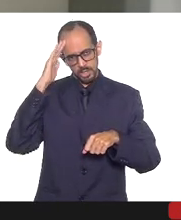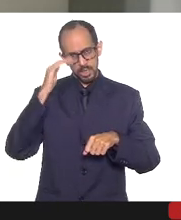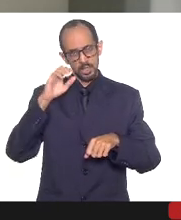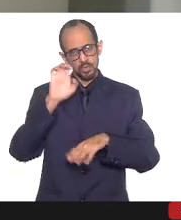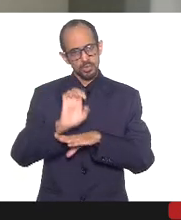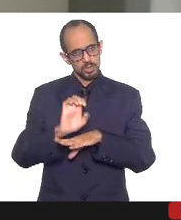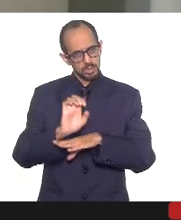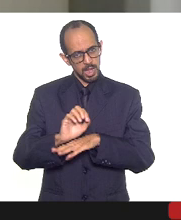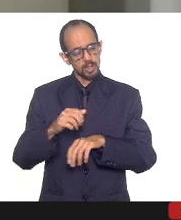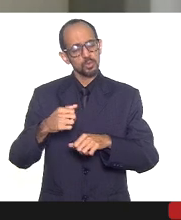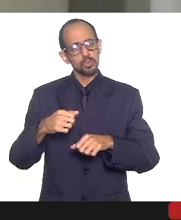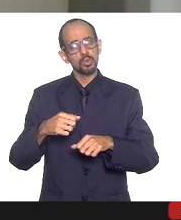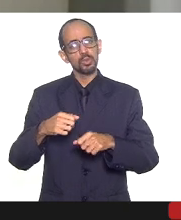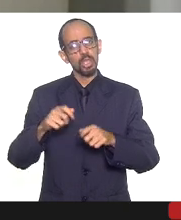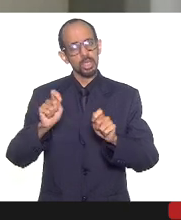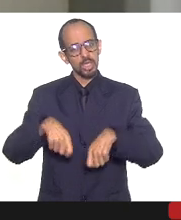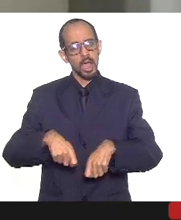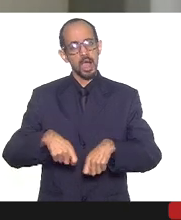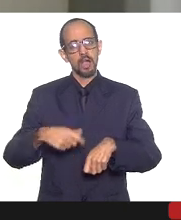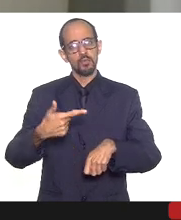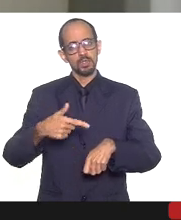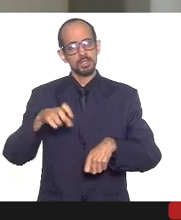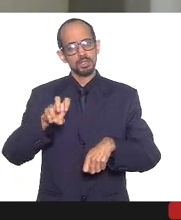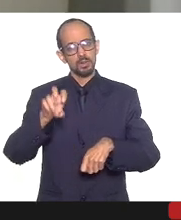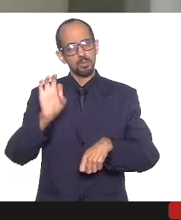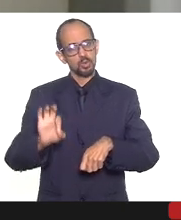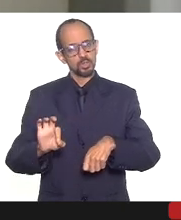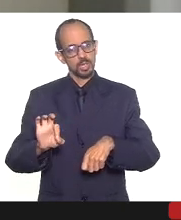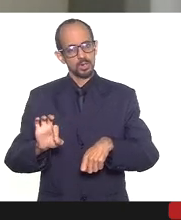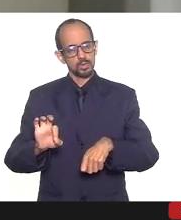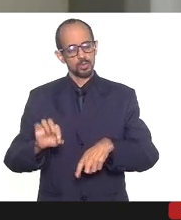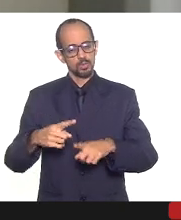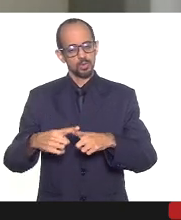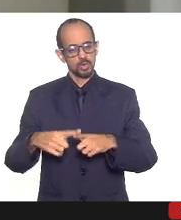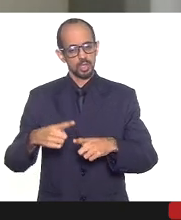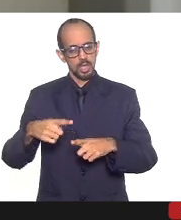dos 25%, já que nas contas de gestão o governo